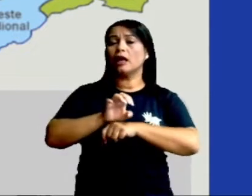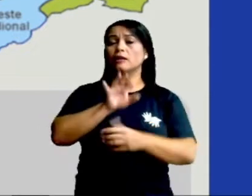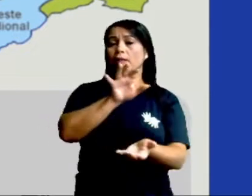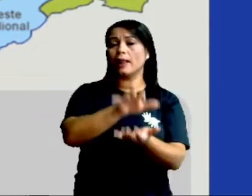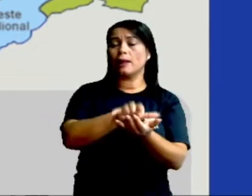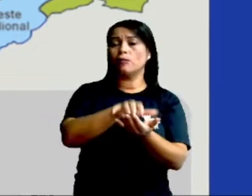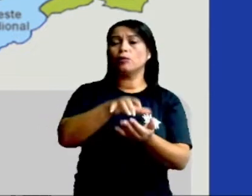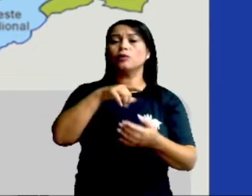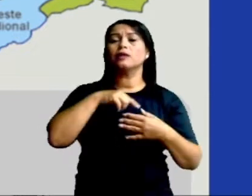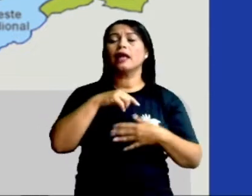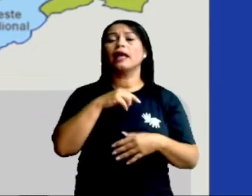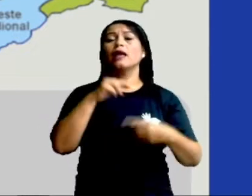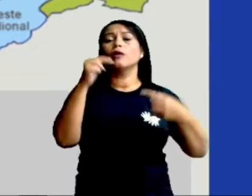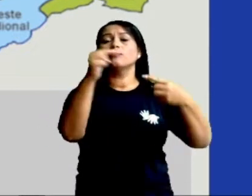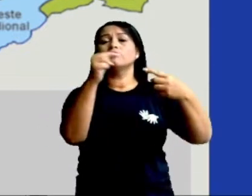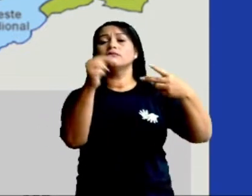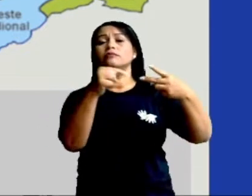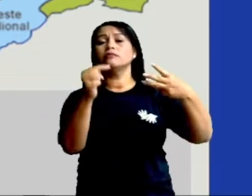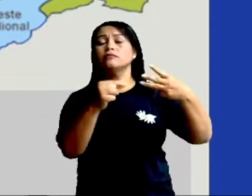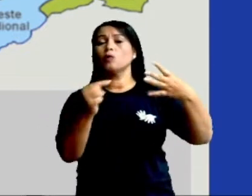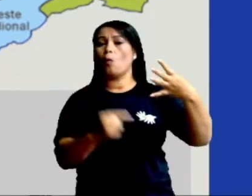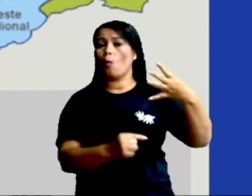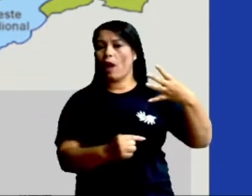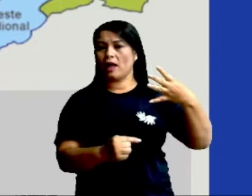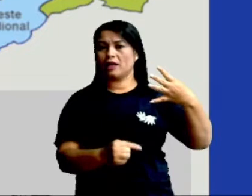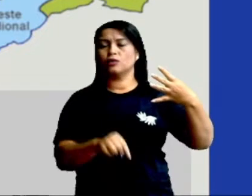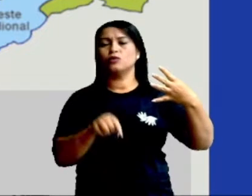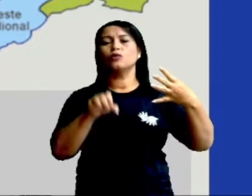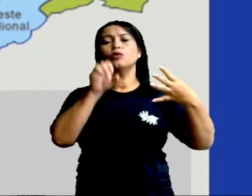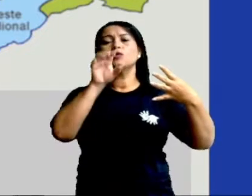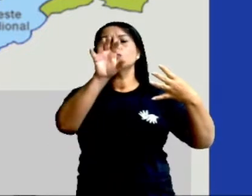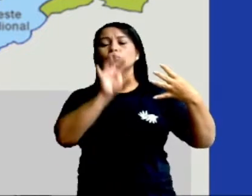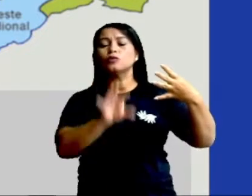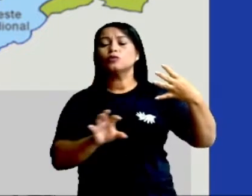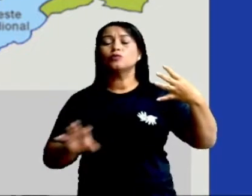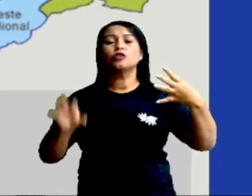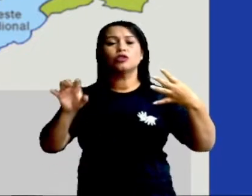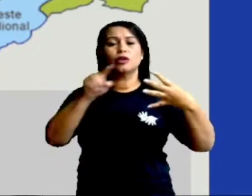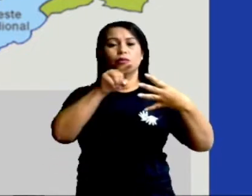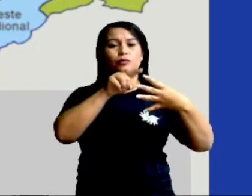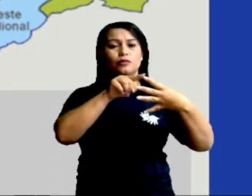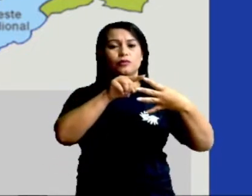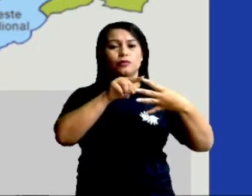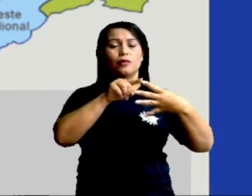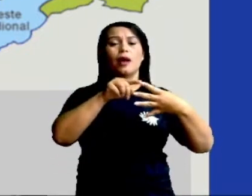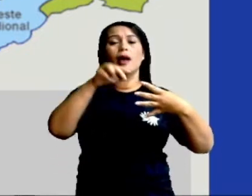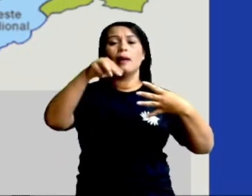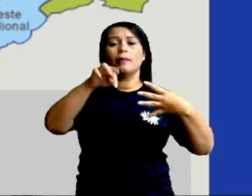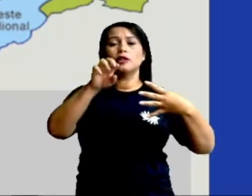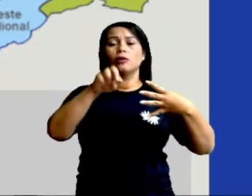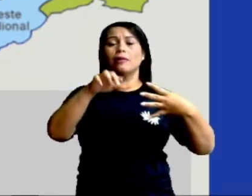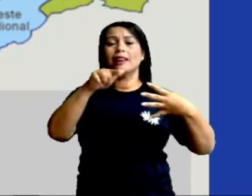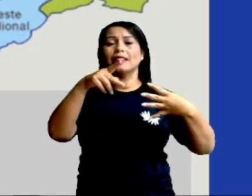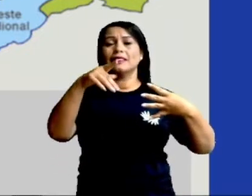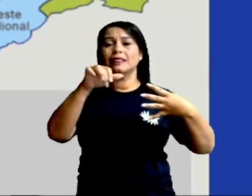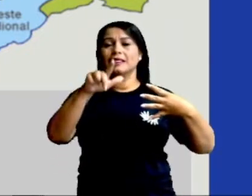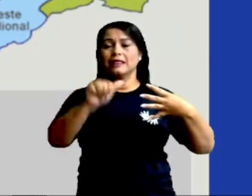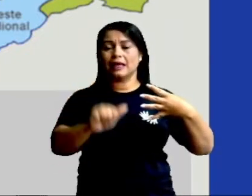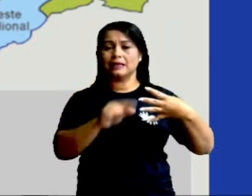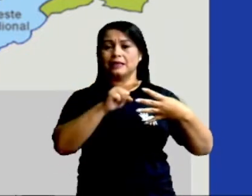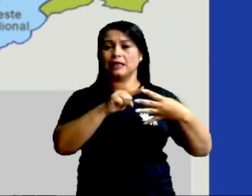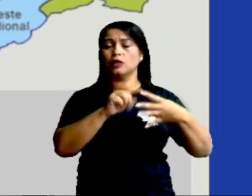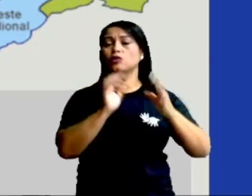subdividido em quatro sub-regiões essas sub-região estão região metropolitana do Recife